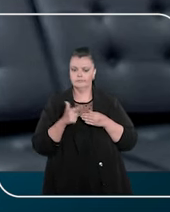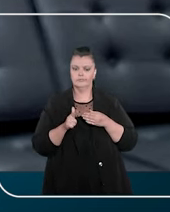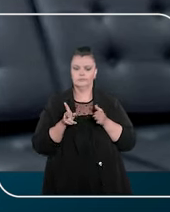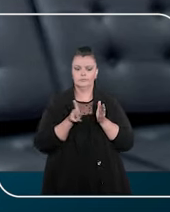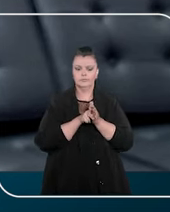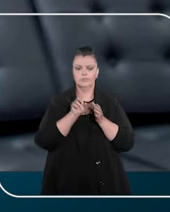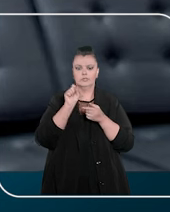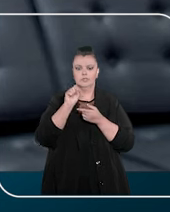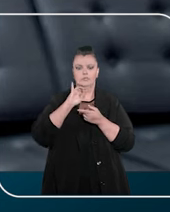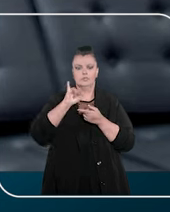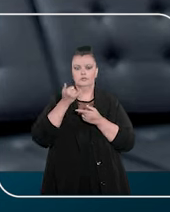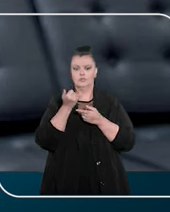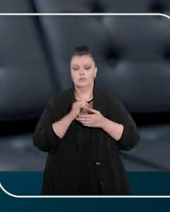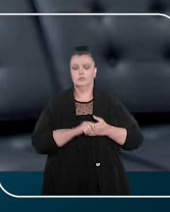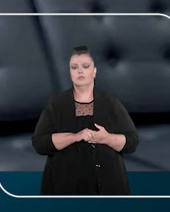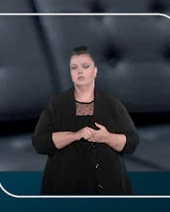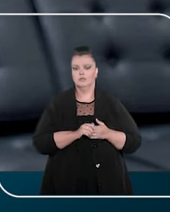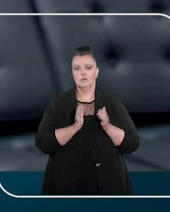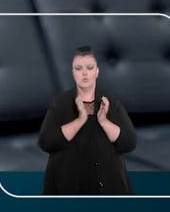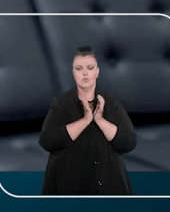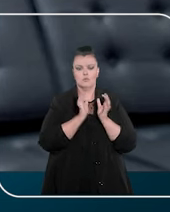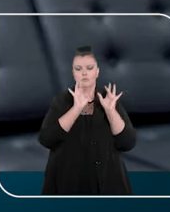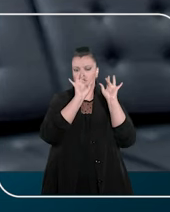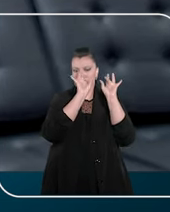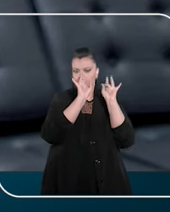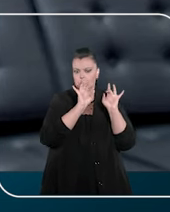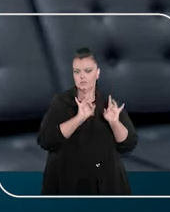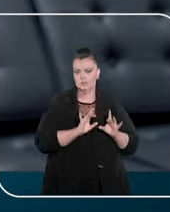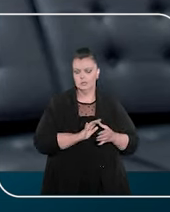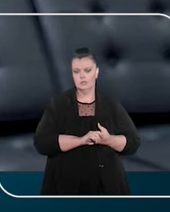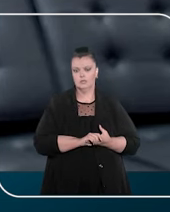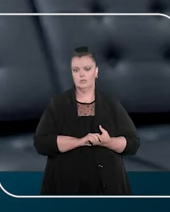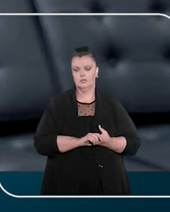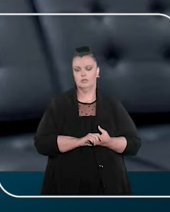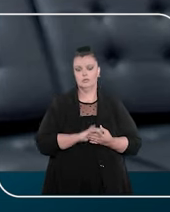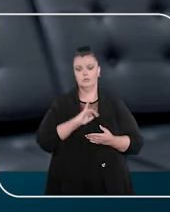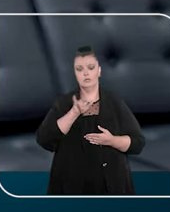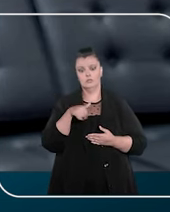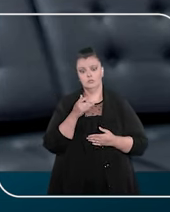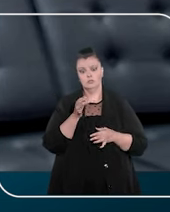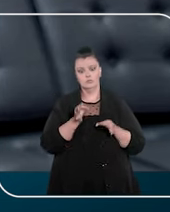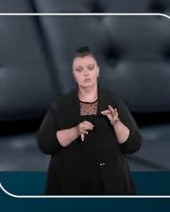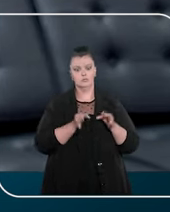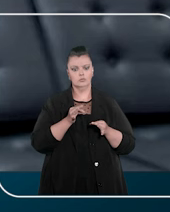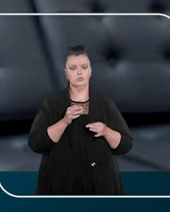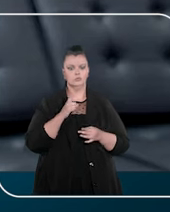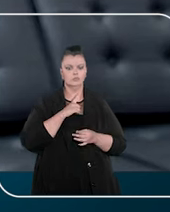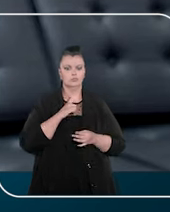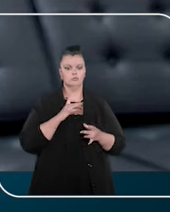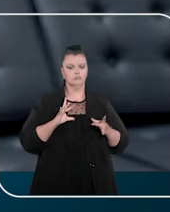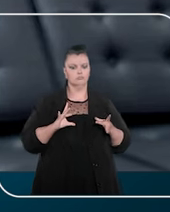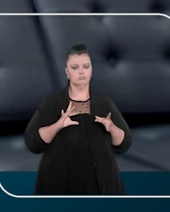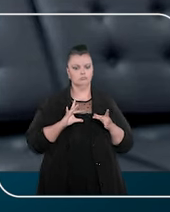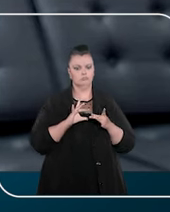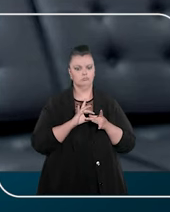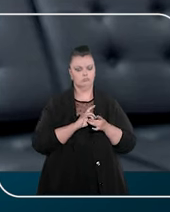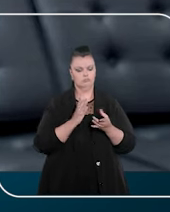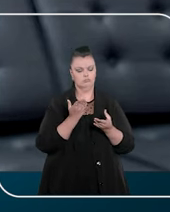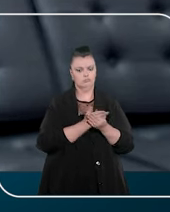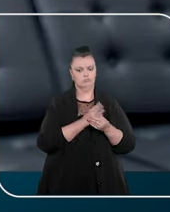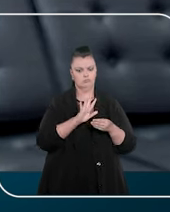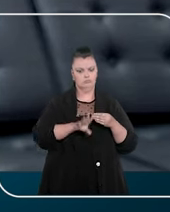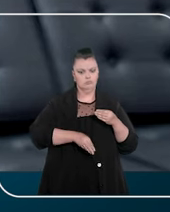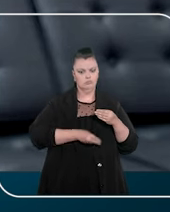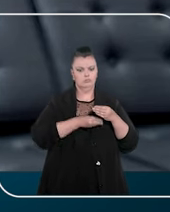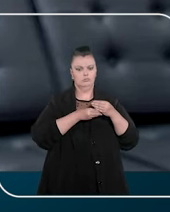Corte Especial, esse julgado deve ter uma força vinculante, deve fazer